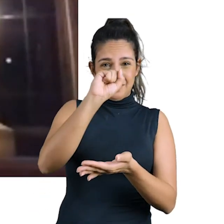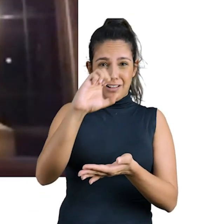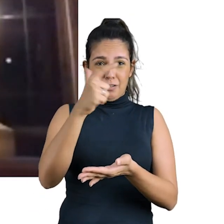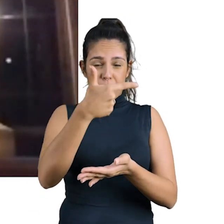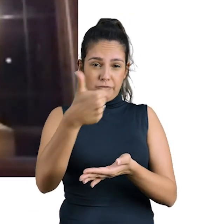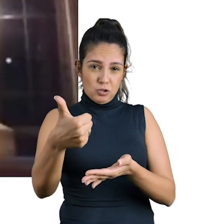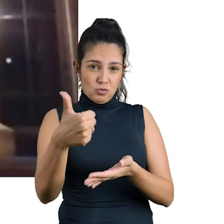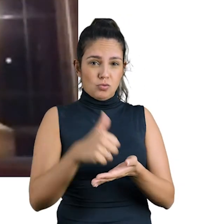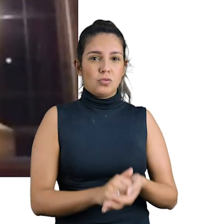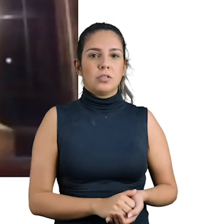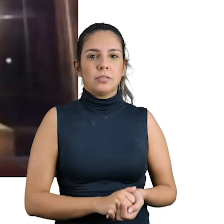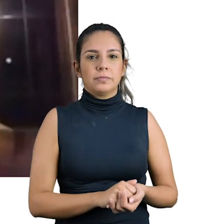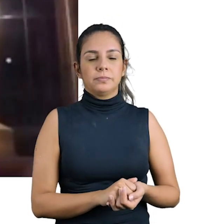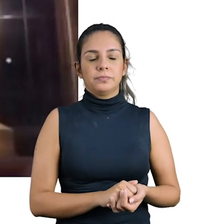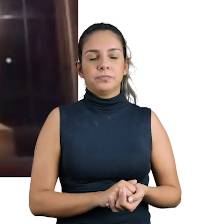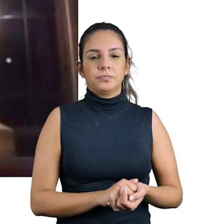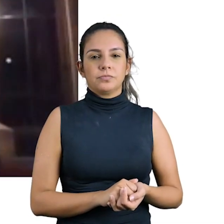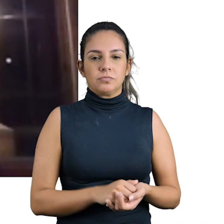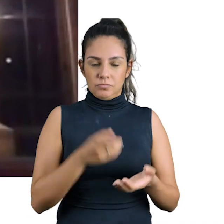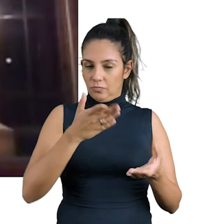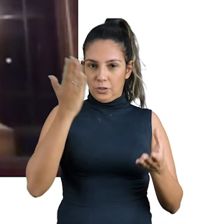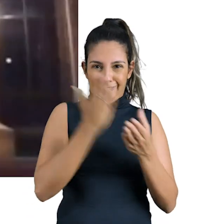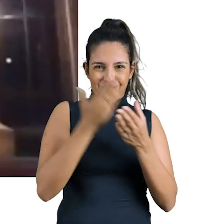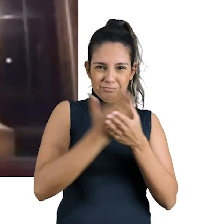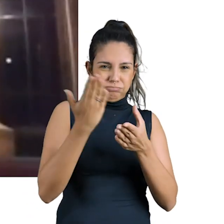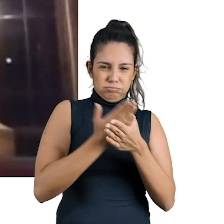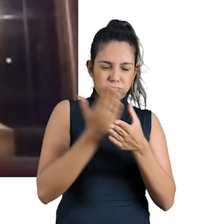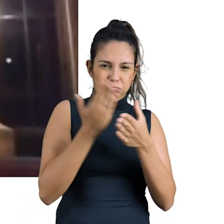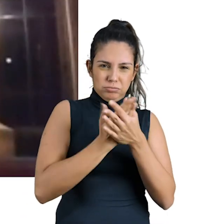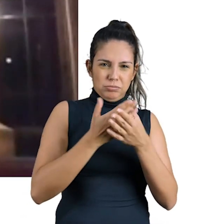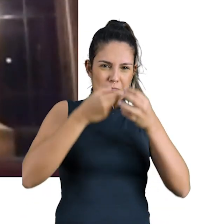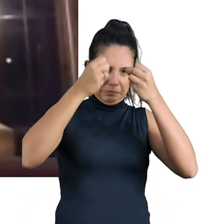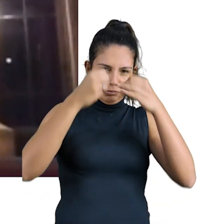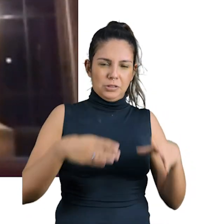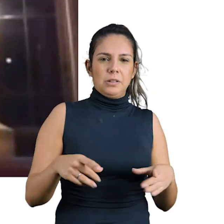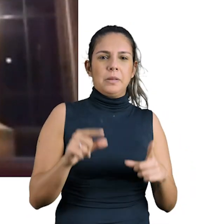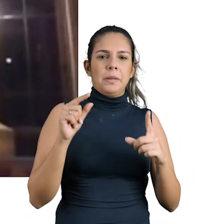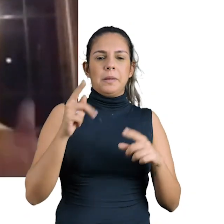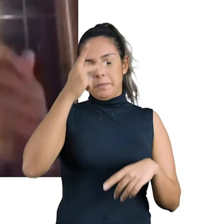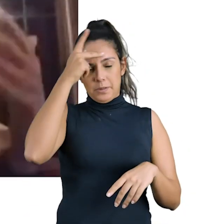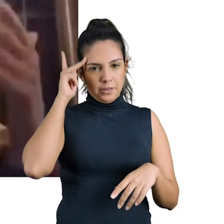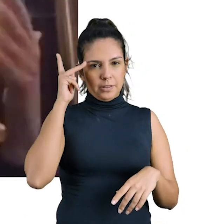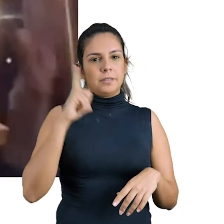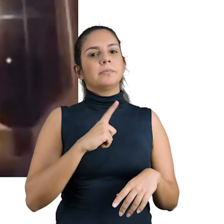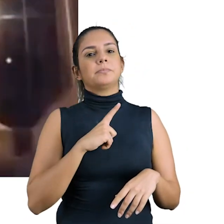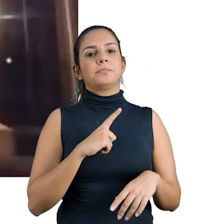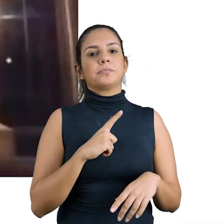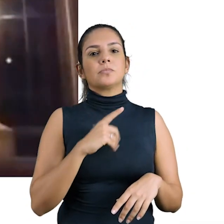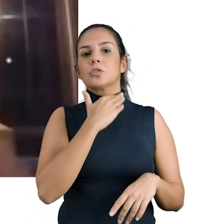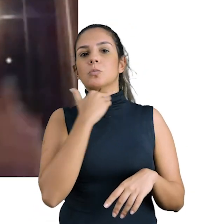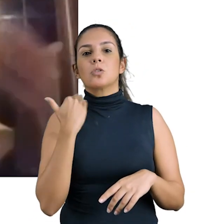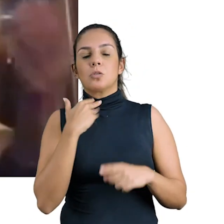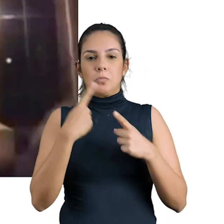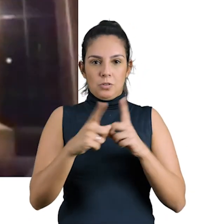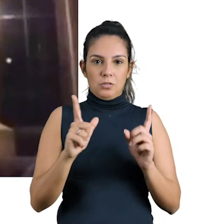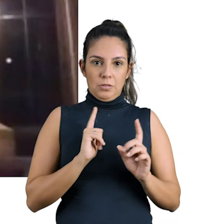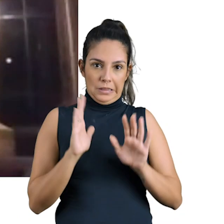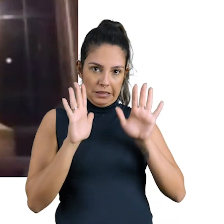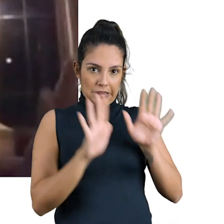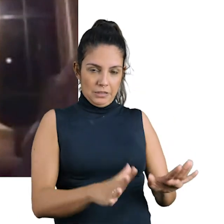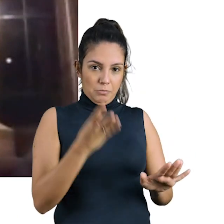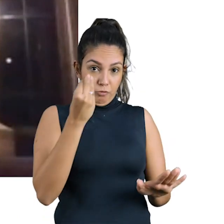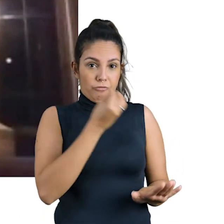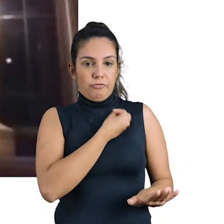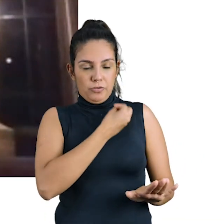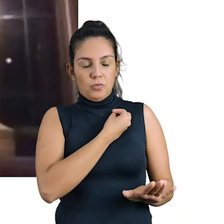XXI, né? Para estar na enciclopédia impressa, as pessoas têm que ter morrido, mas deixado um legado